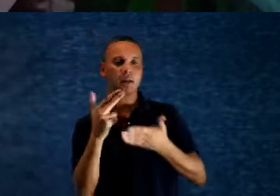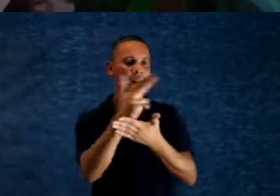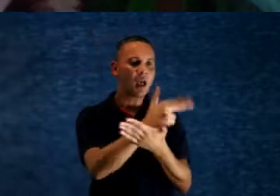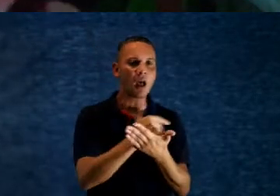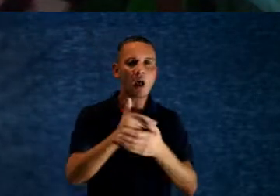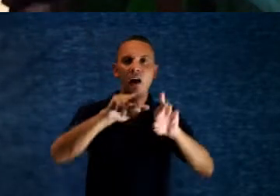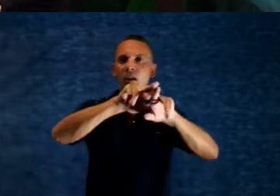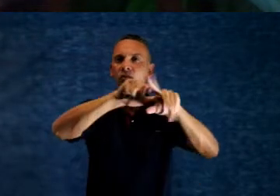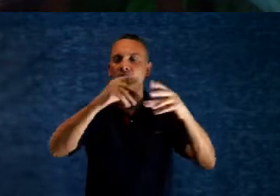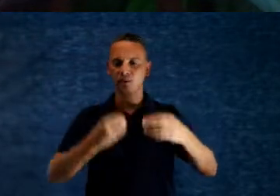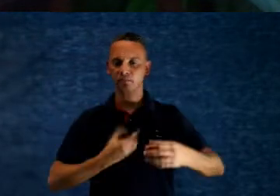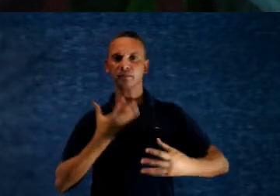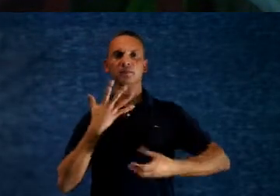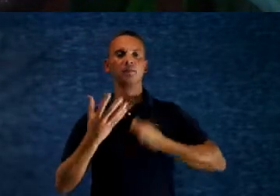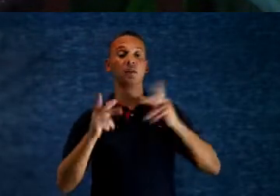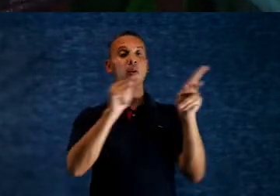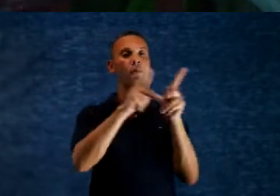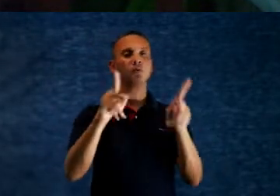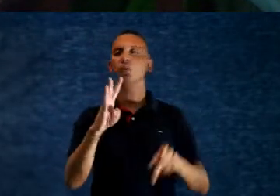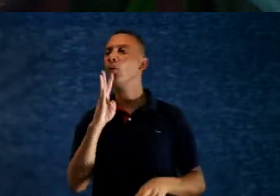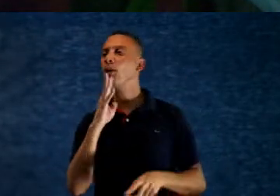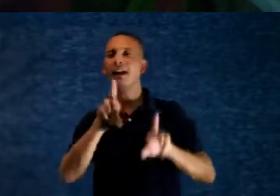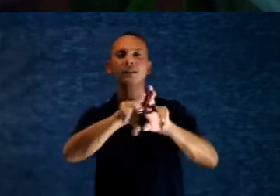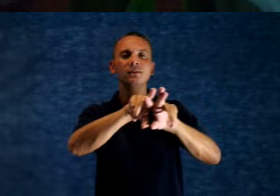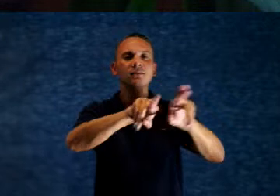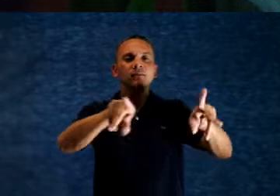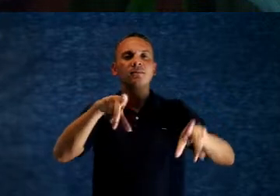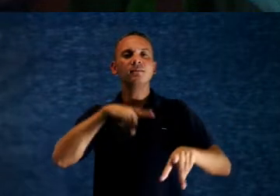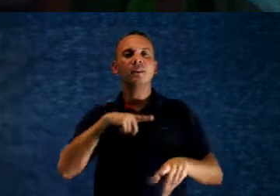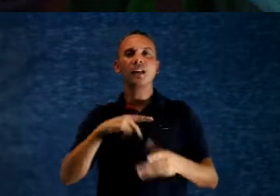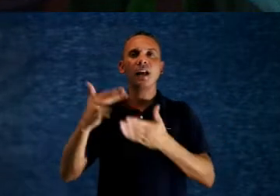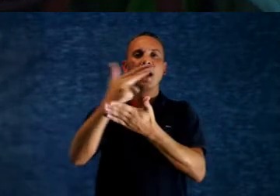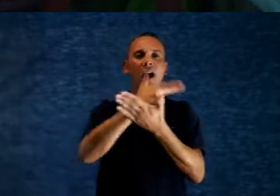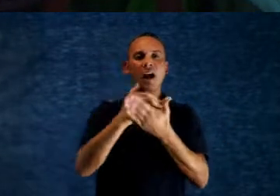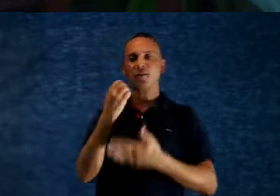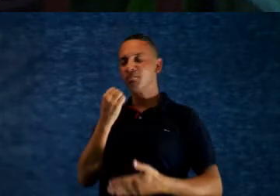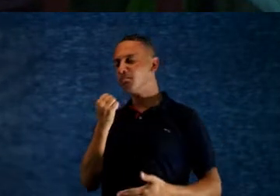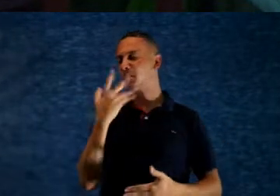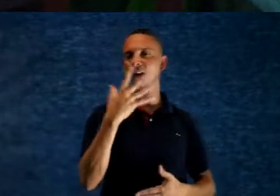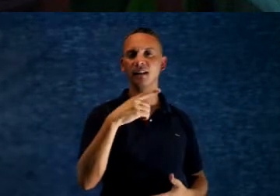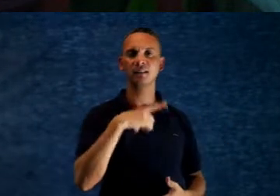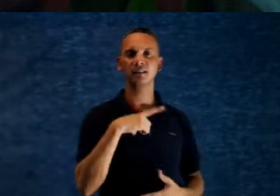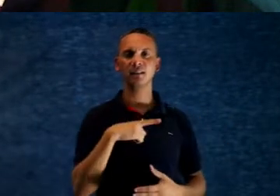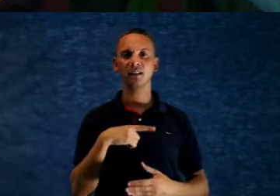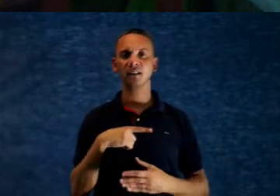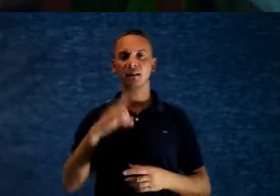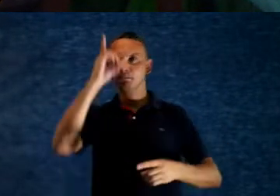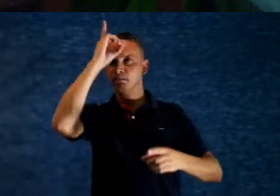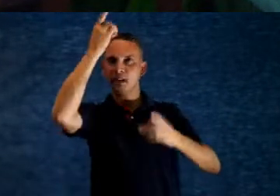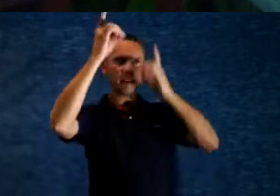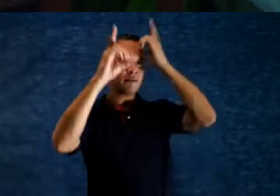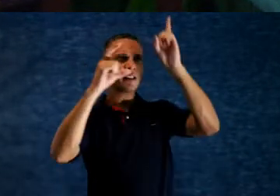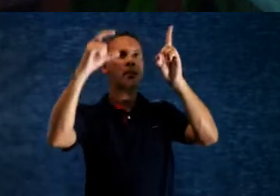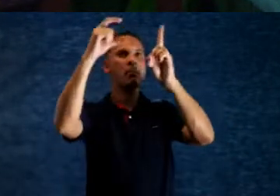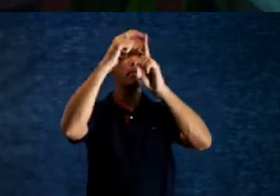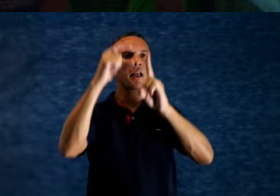e literatos, professores e conhecedores da arte do bem, compor as palavras e